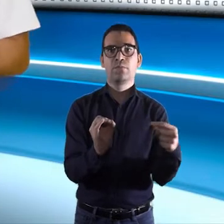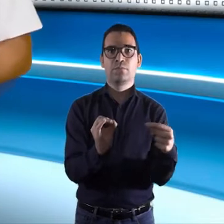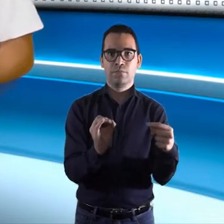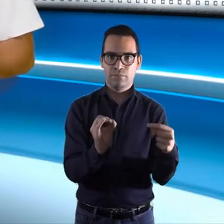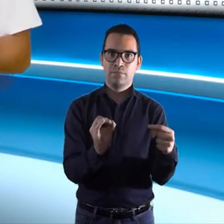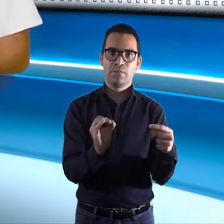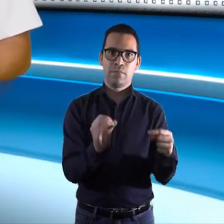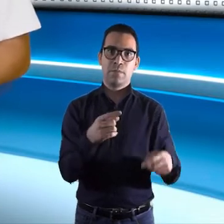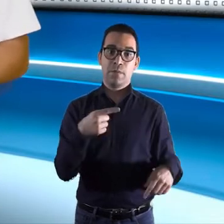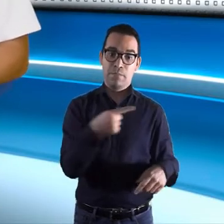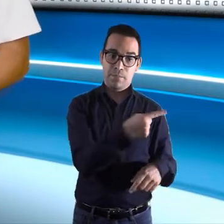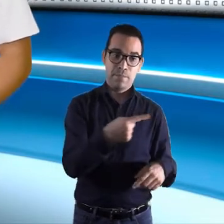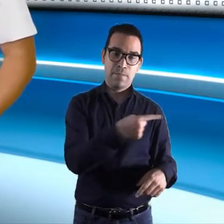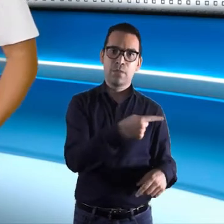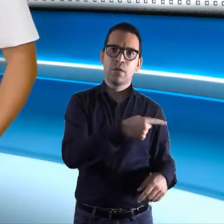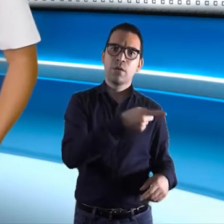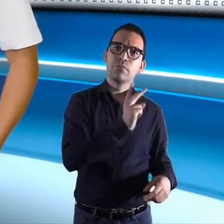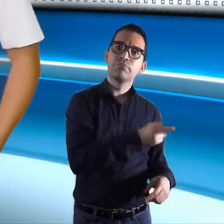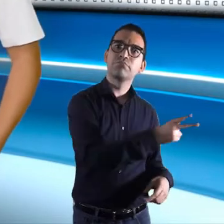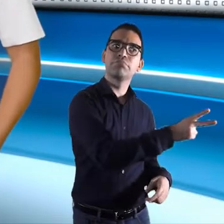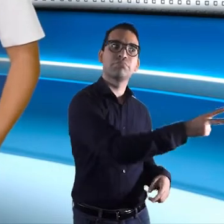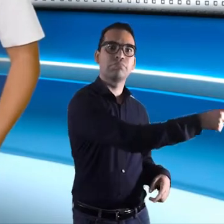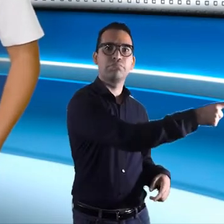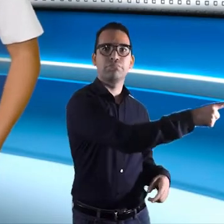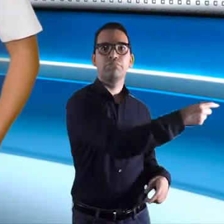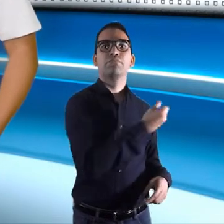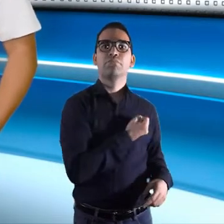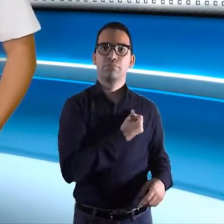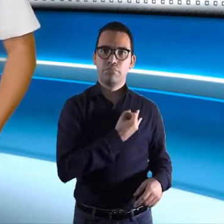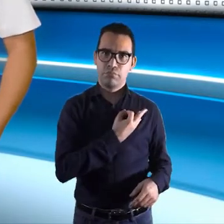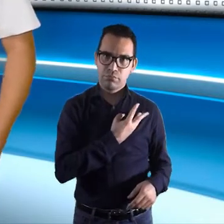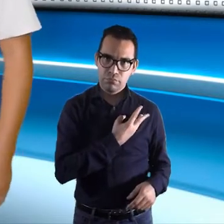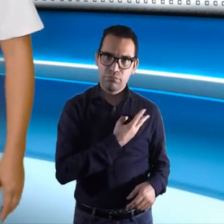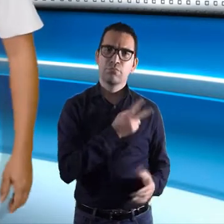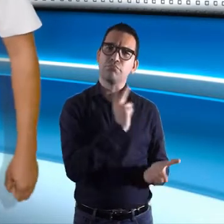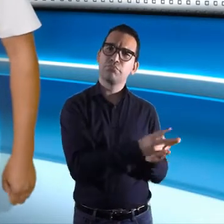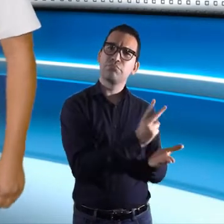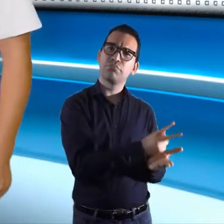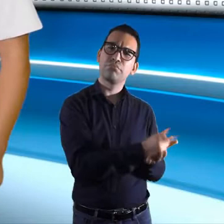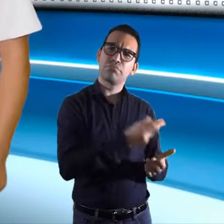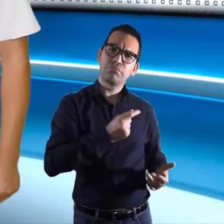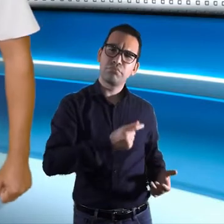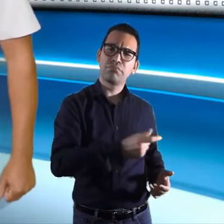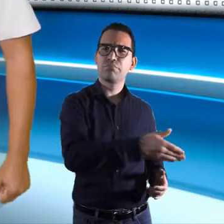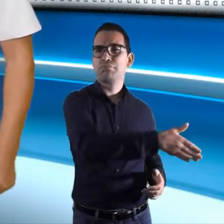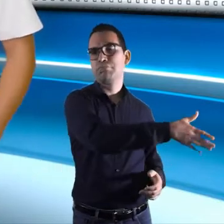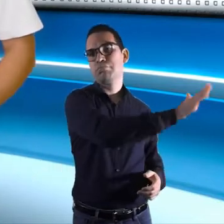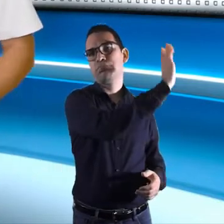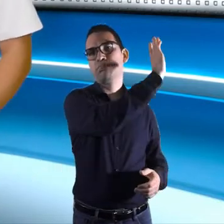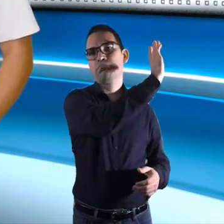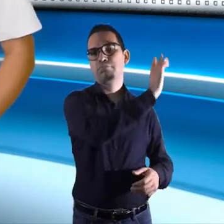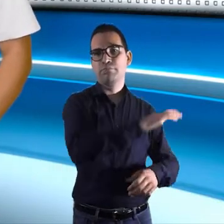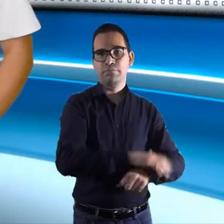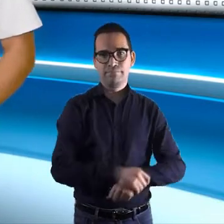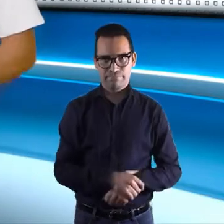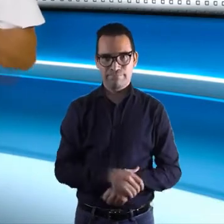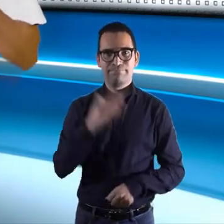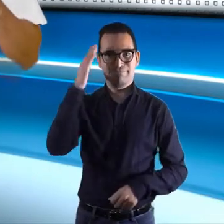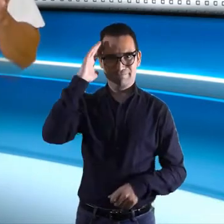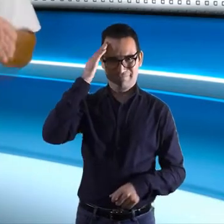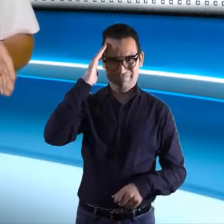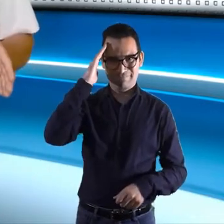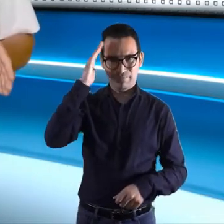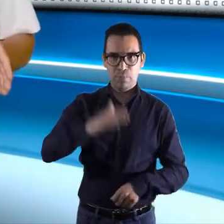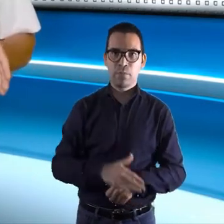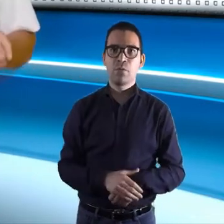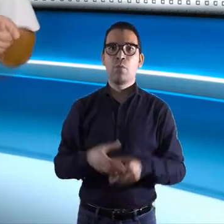a contagem continua. 4 negativo, 5 negativo e assim por diante. Certo? Então,